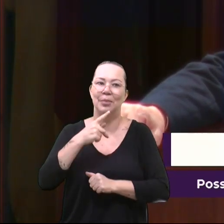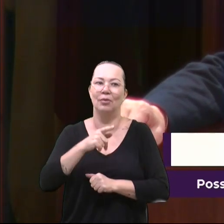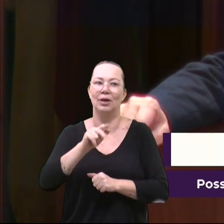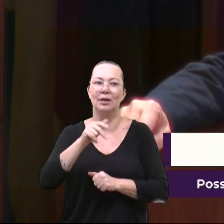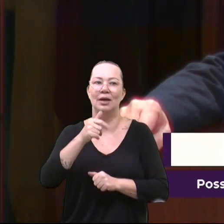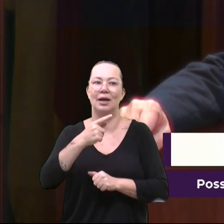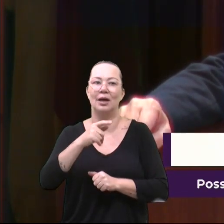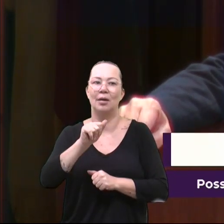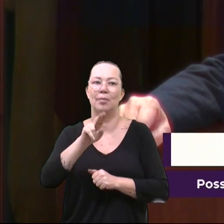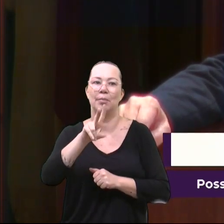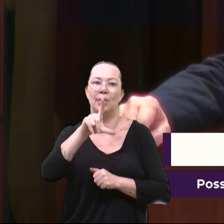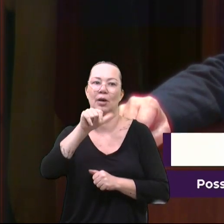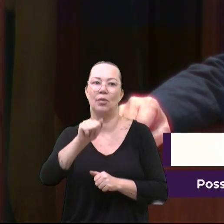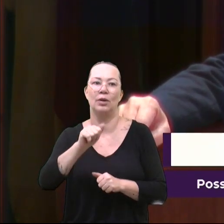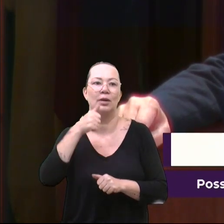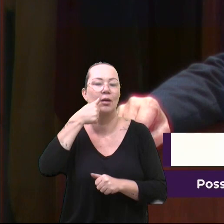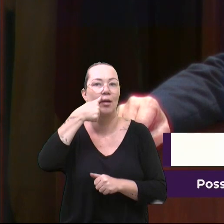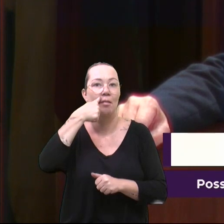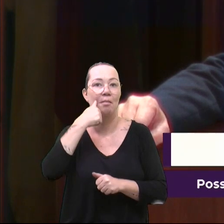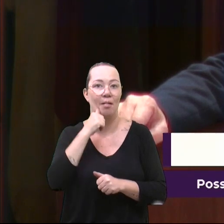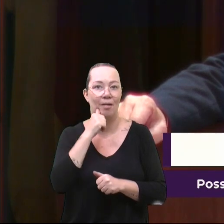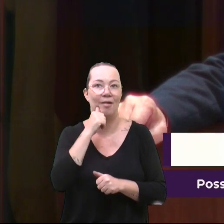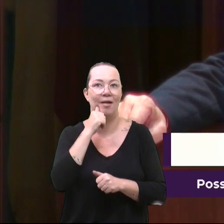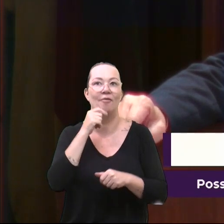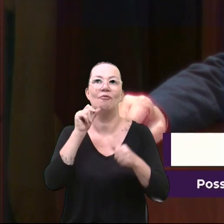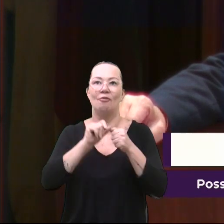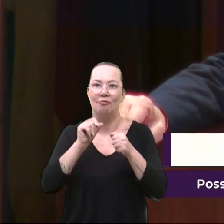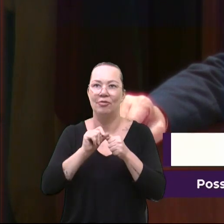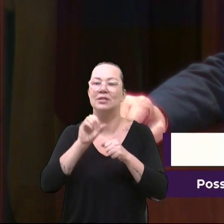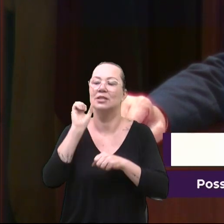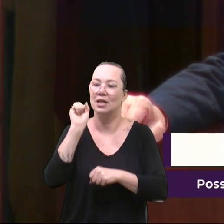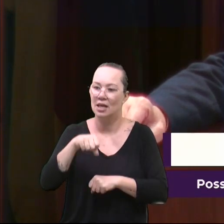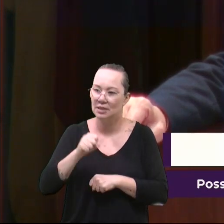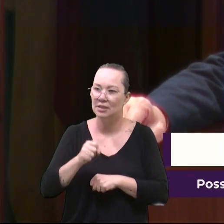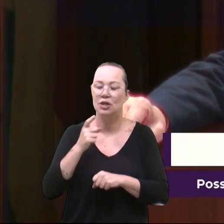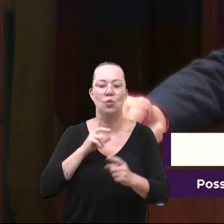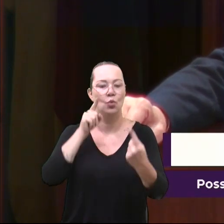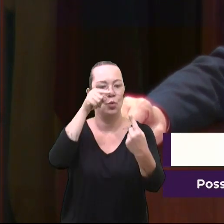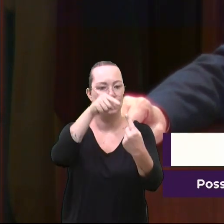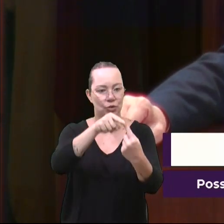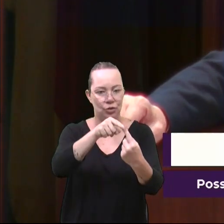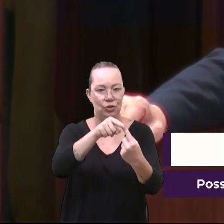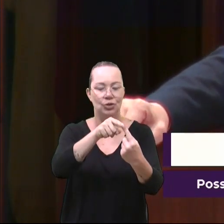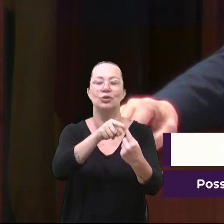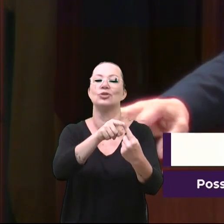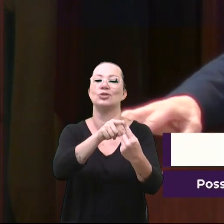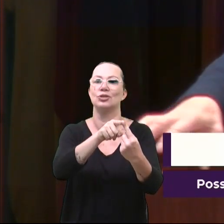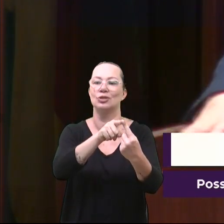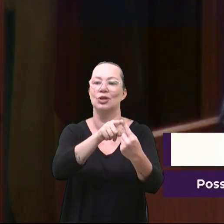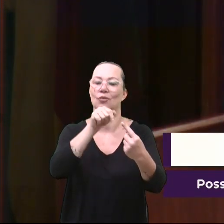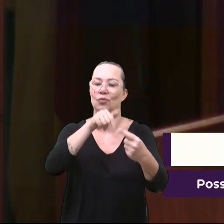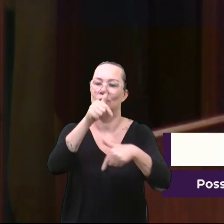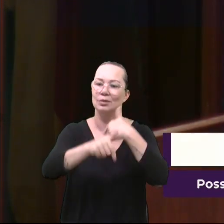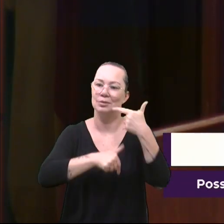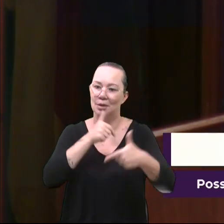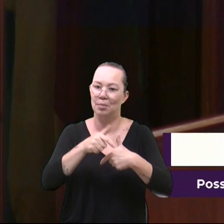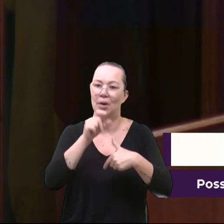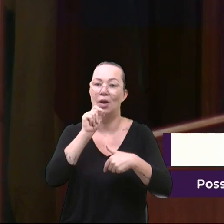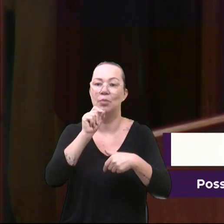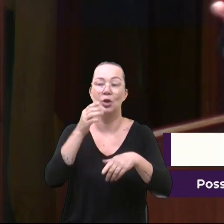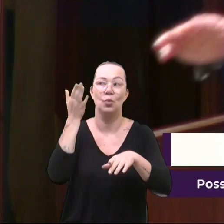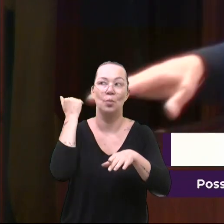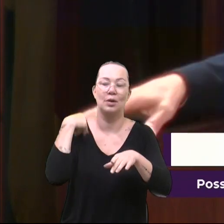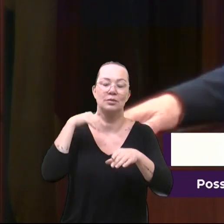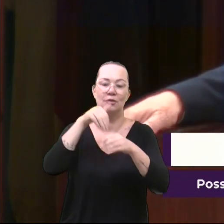cumprir esse mandato até 31 de dezembro, vamos cumprir a nossa missão para aquilo que fomos eleitos e deixar a discussão